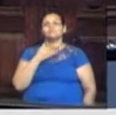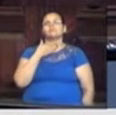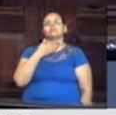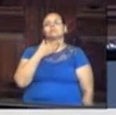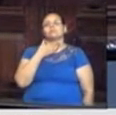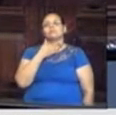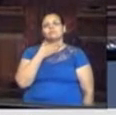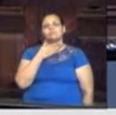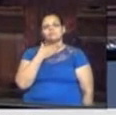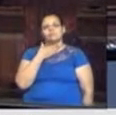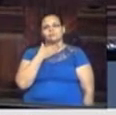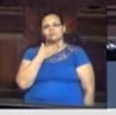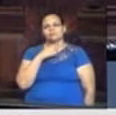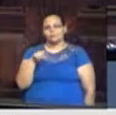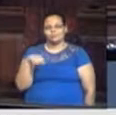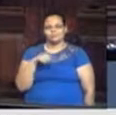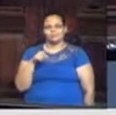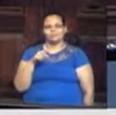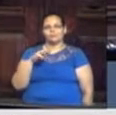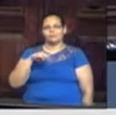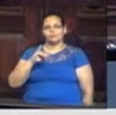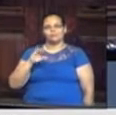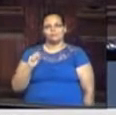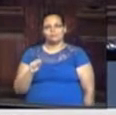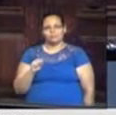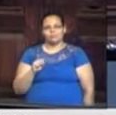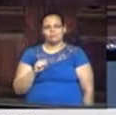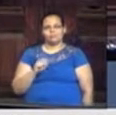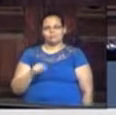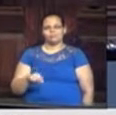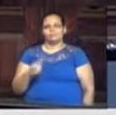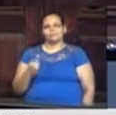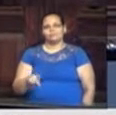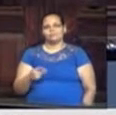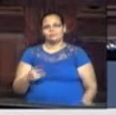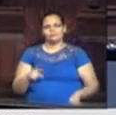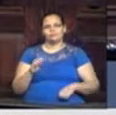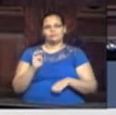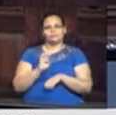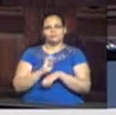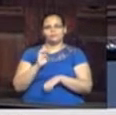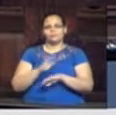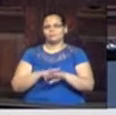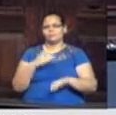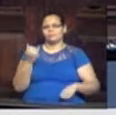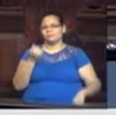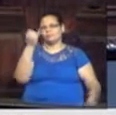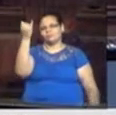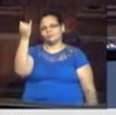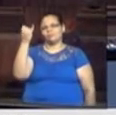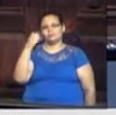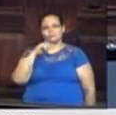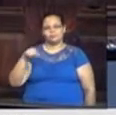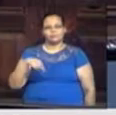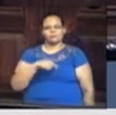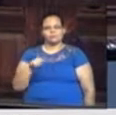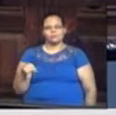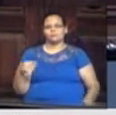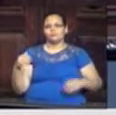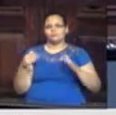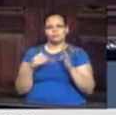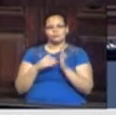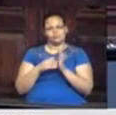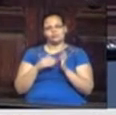voz desses milhões de habitantes do nosso Estado. E mais importante do que isso, nós somos a